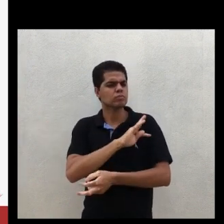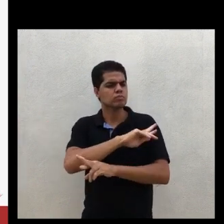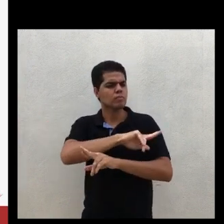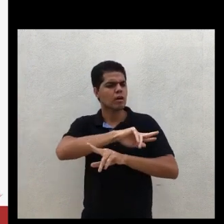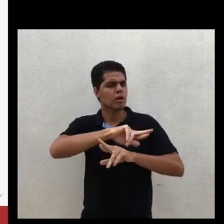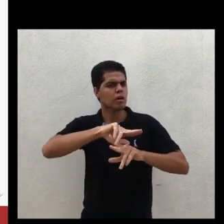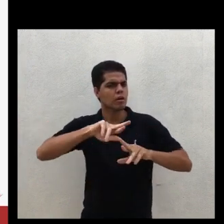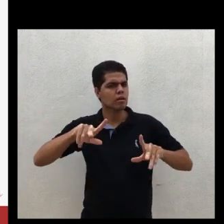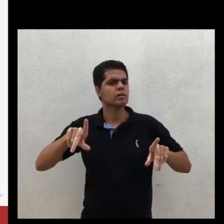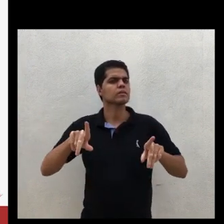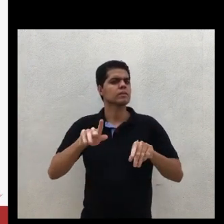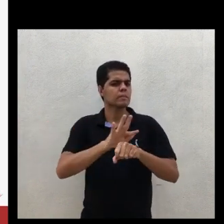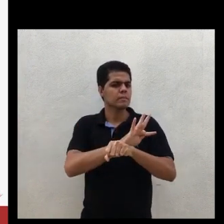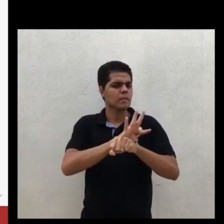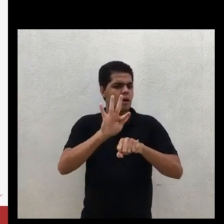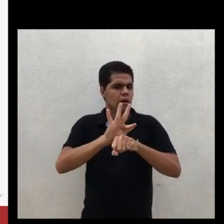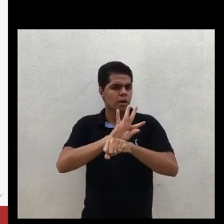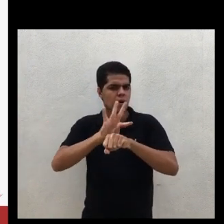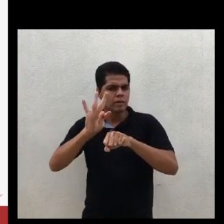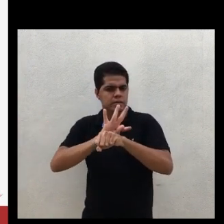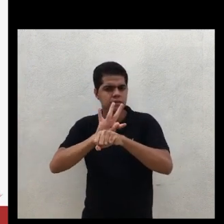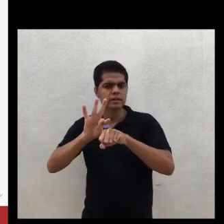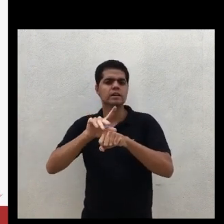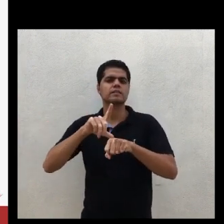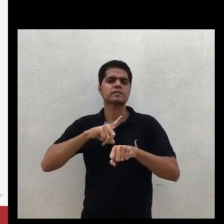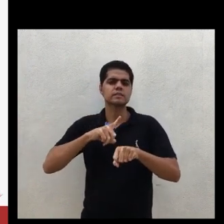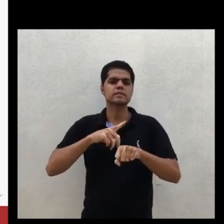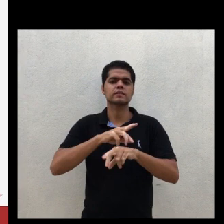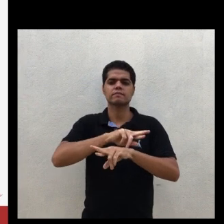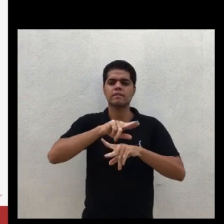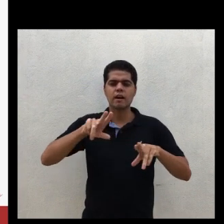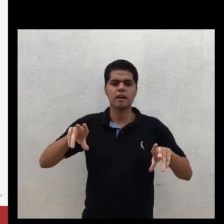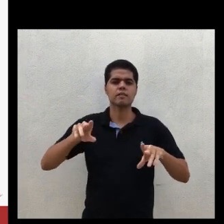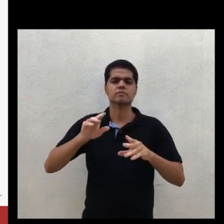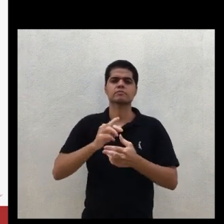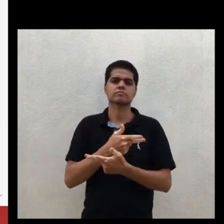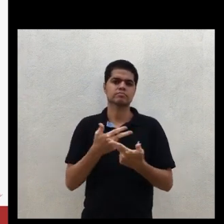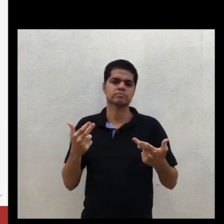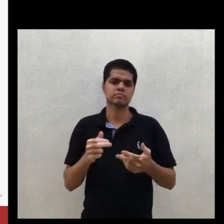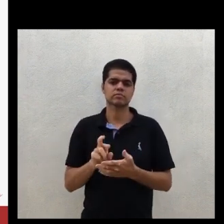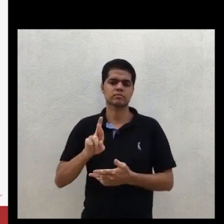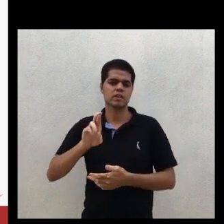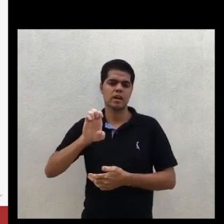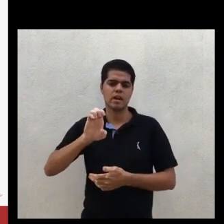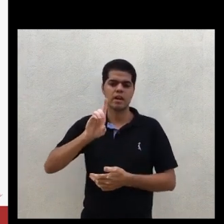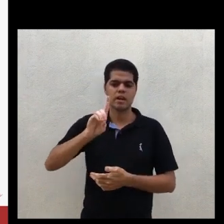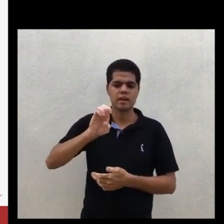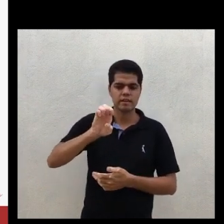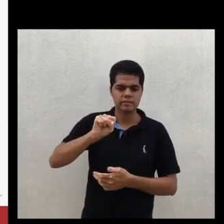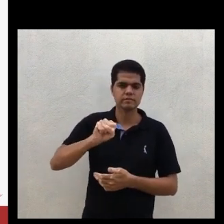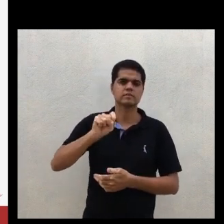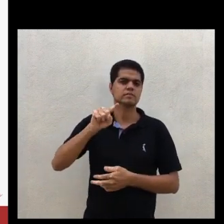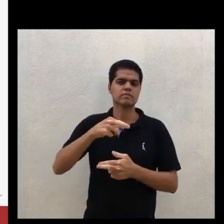artificial, né? Com redes neurais, por aí vai, tá?